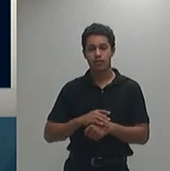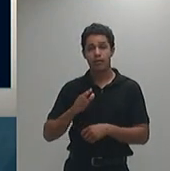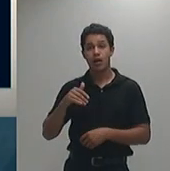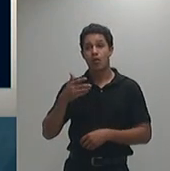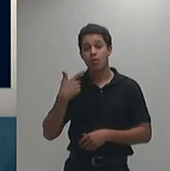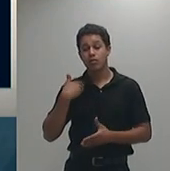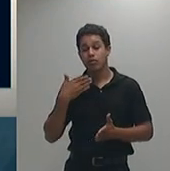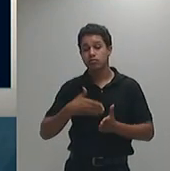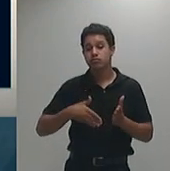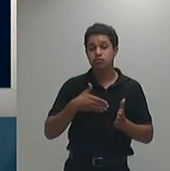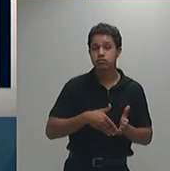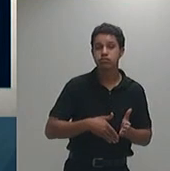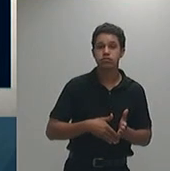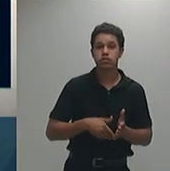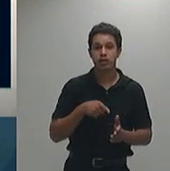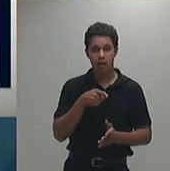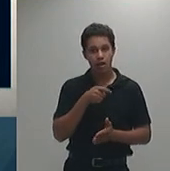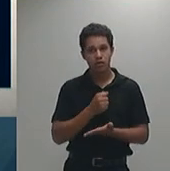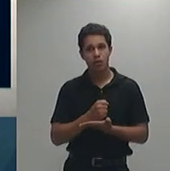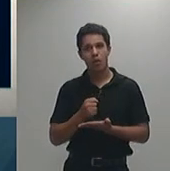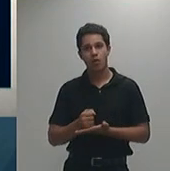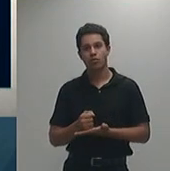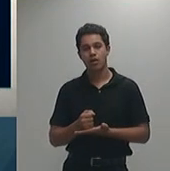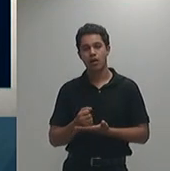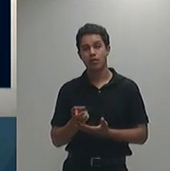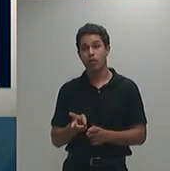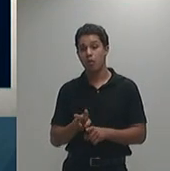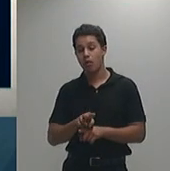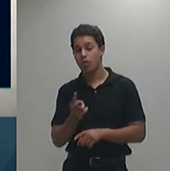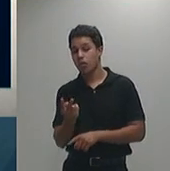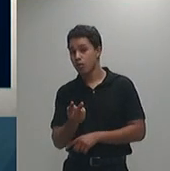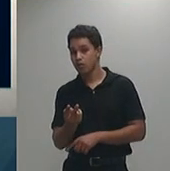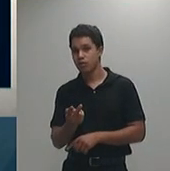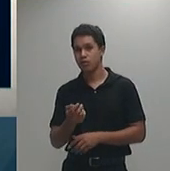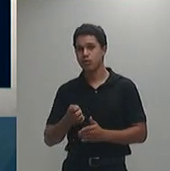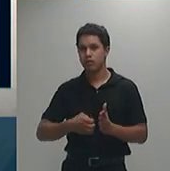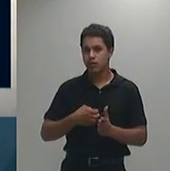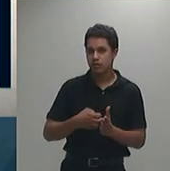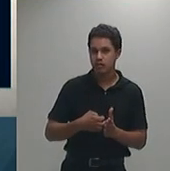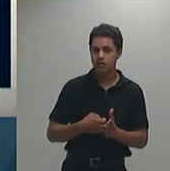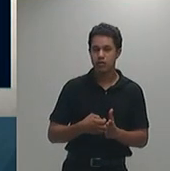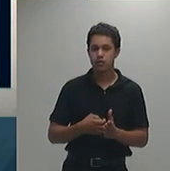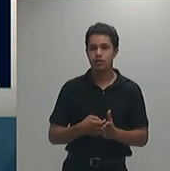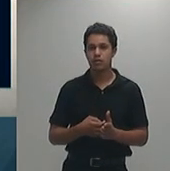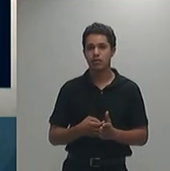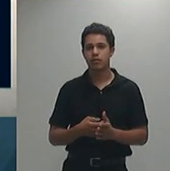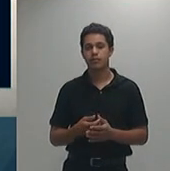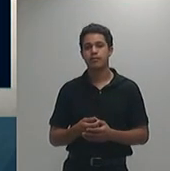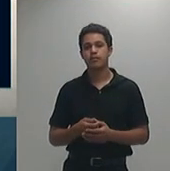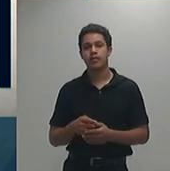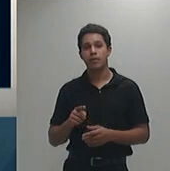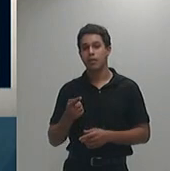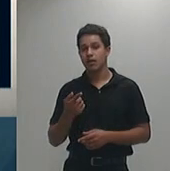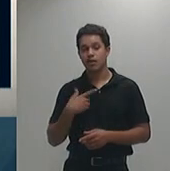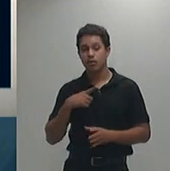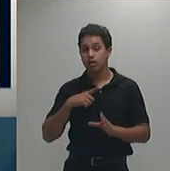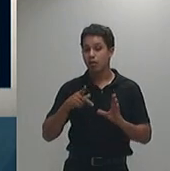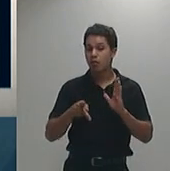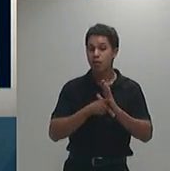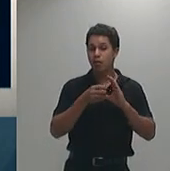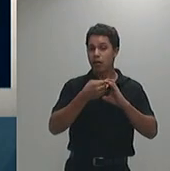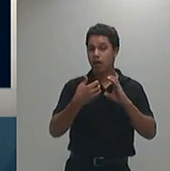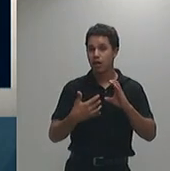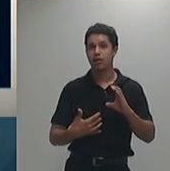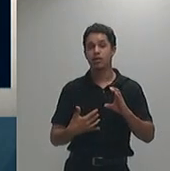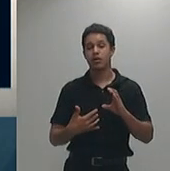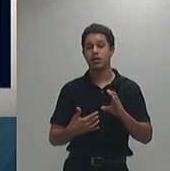interrupção desse contrato unilateralmente pelo credor ou serviço e não caracteriza e